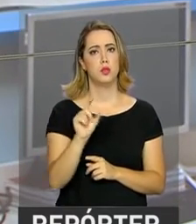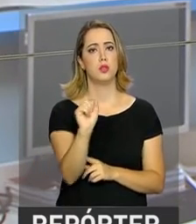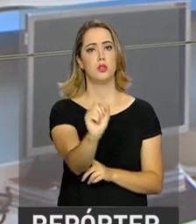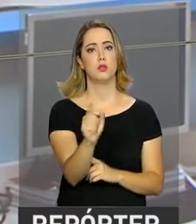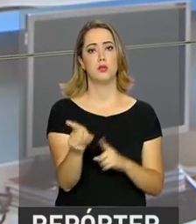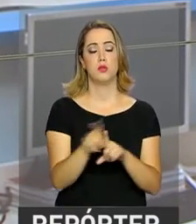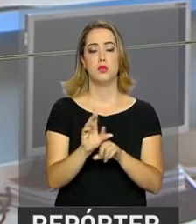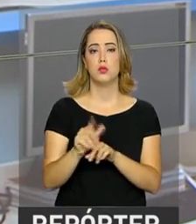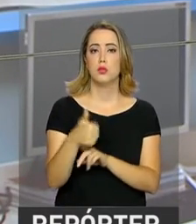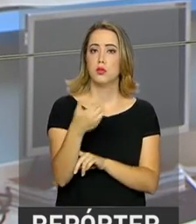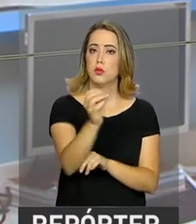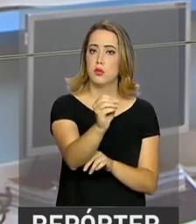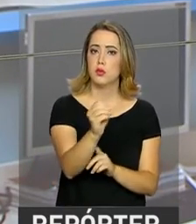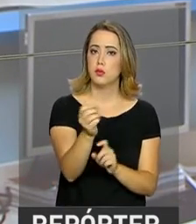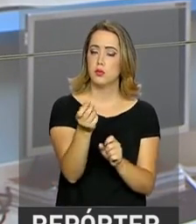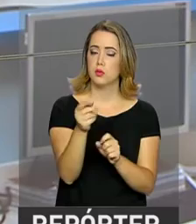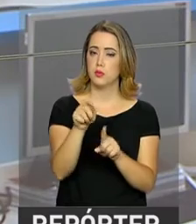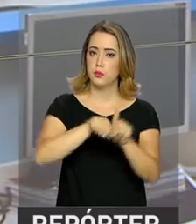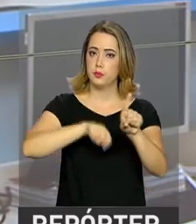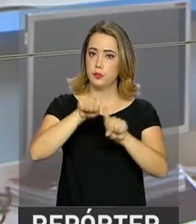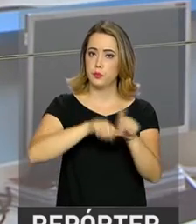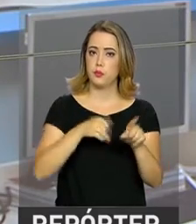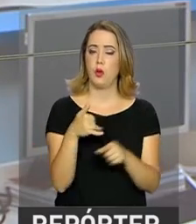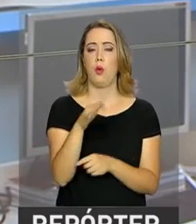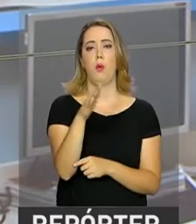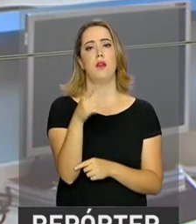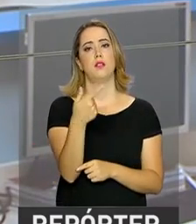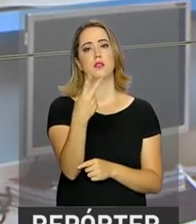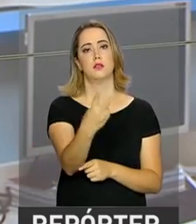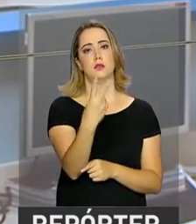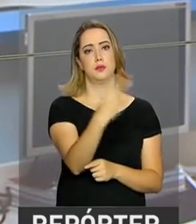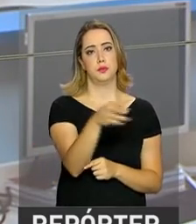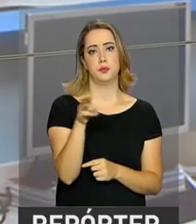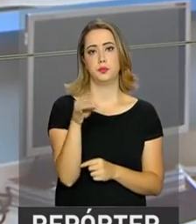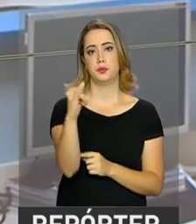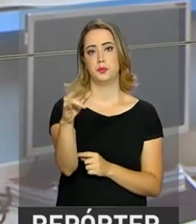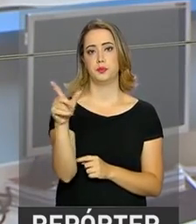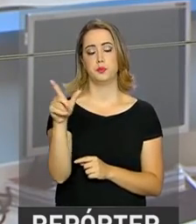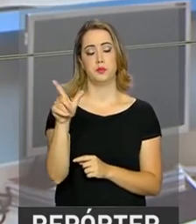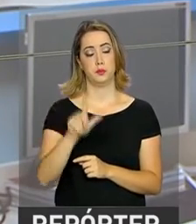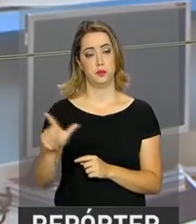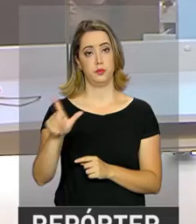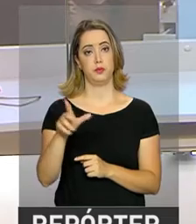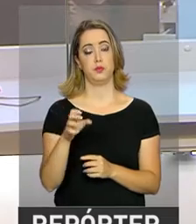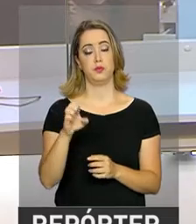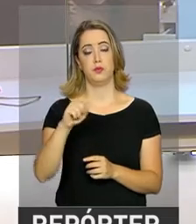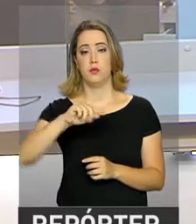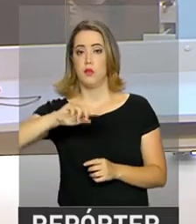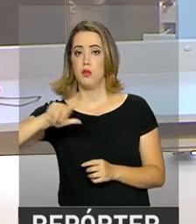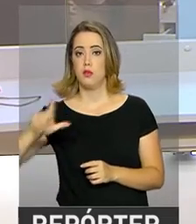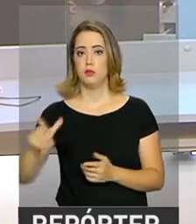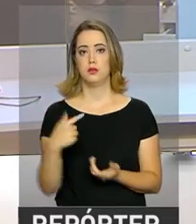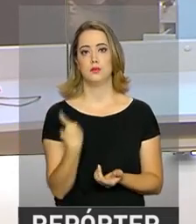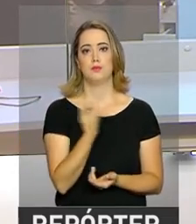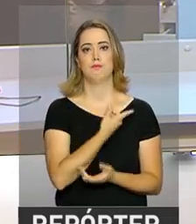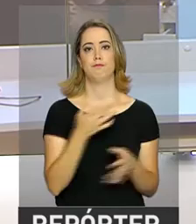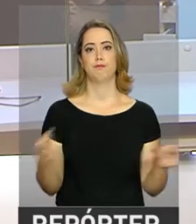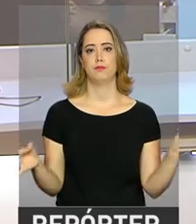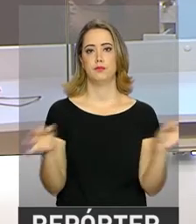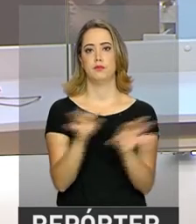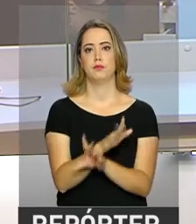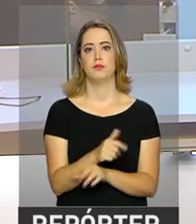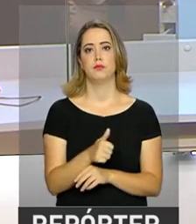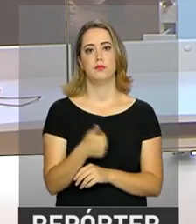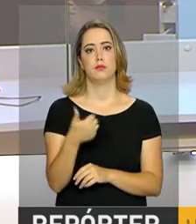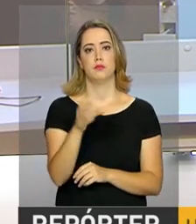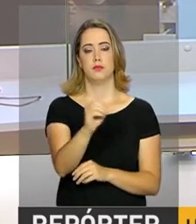do ano passado foram consumidos quase 22 bilhões de litros de etanol e nós ficamos por aqui voltamos